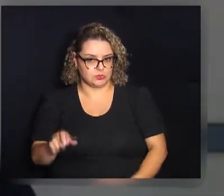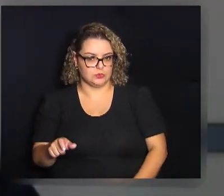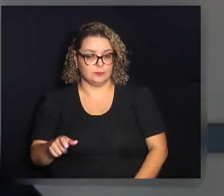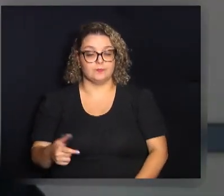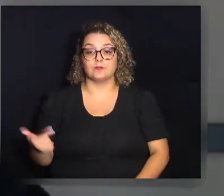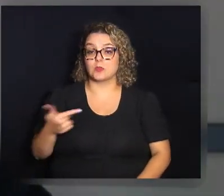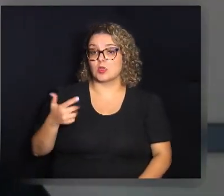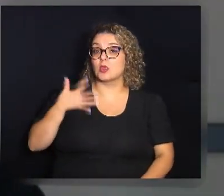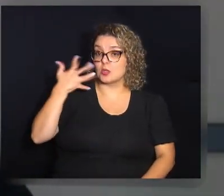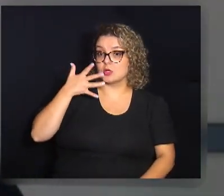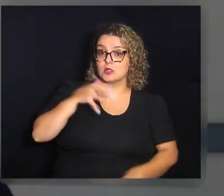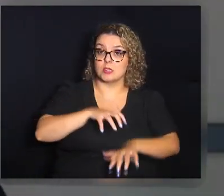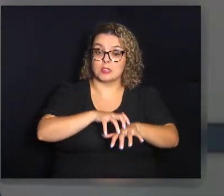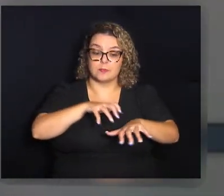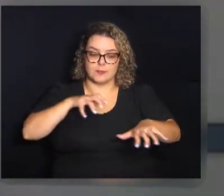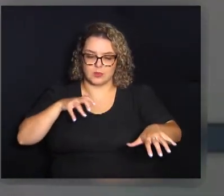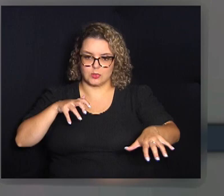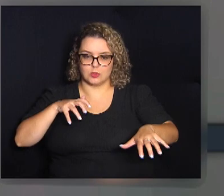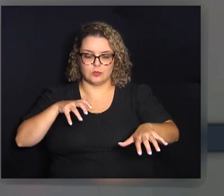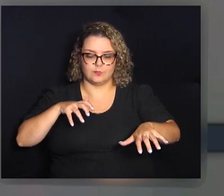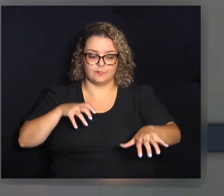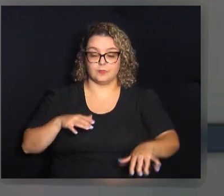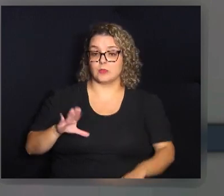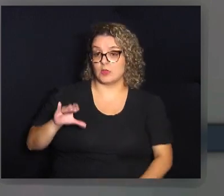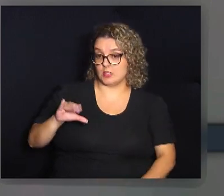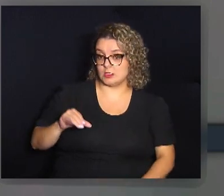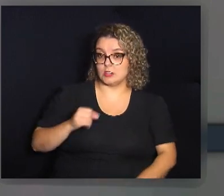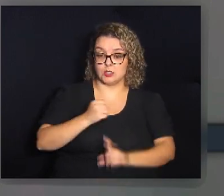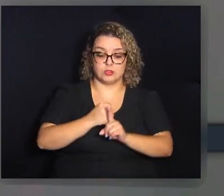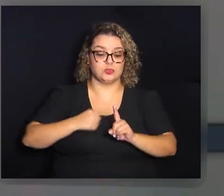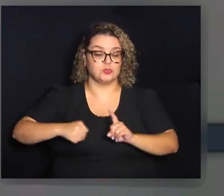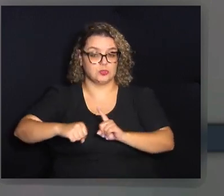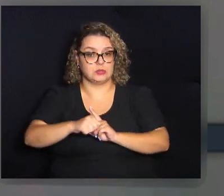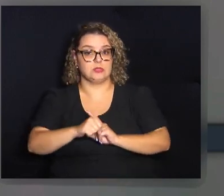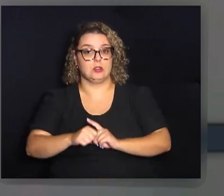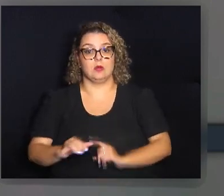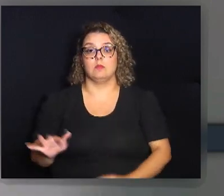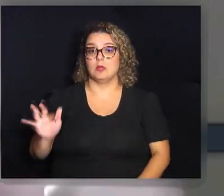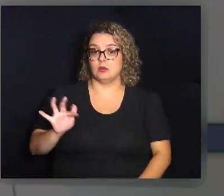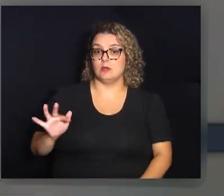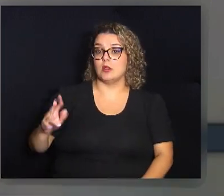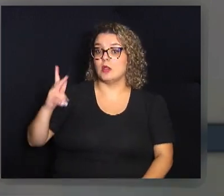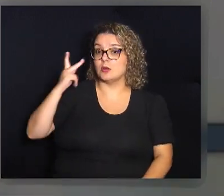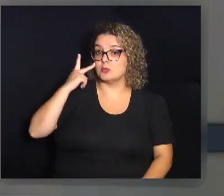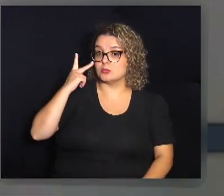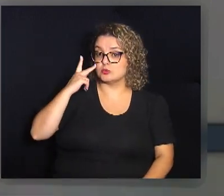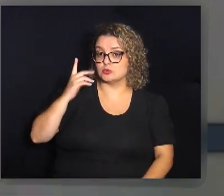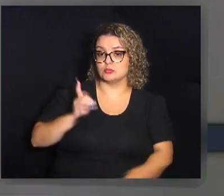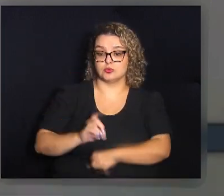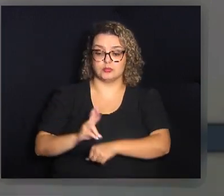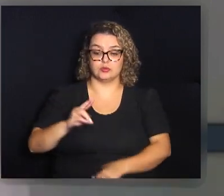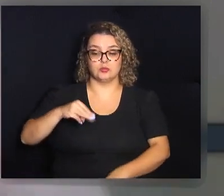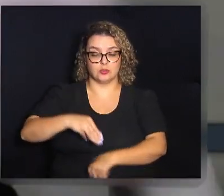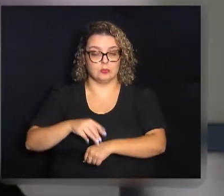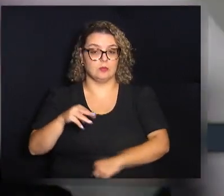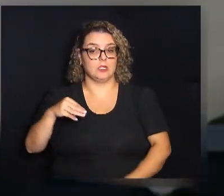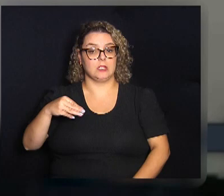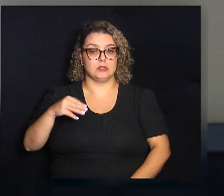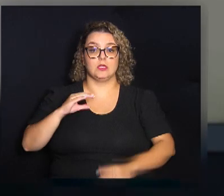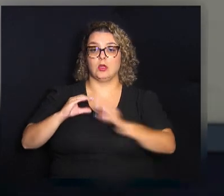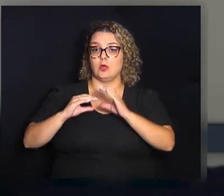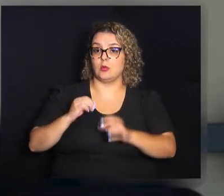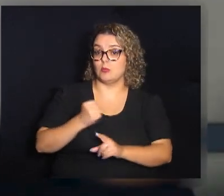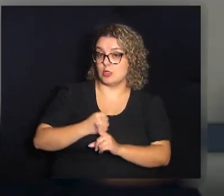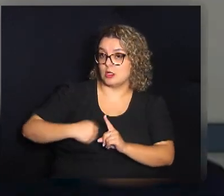realizada de forma remota. Cientista social pela Universidade de São Paulo, doutor e mestre em comunicação